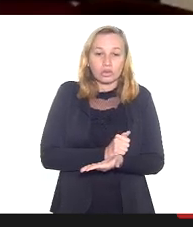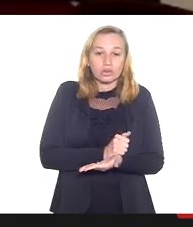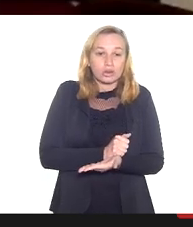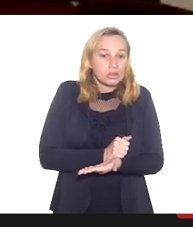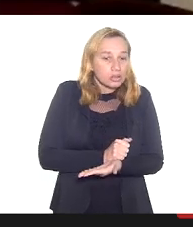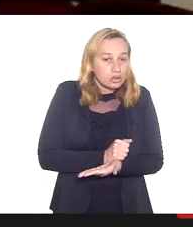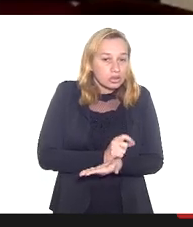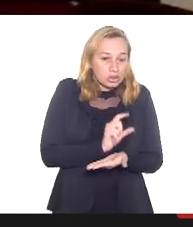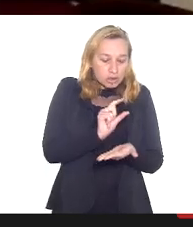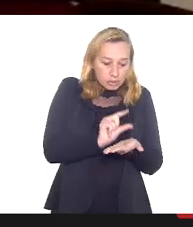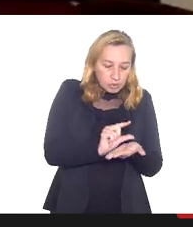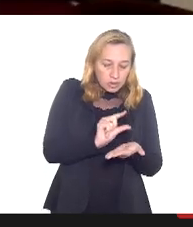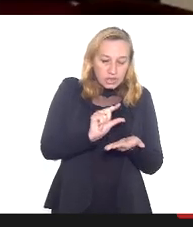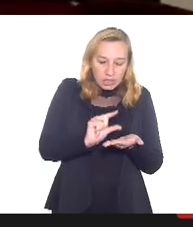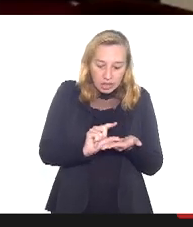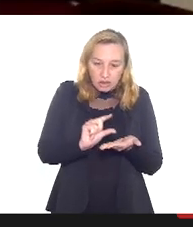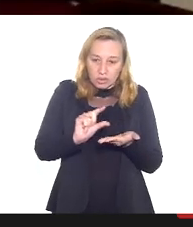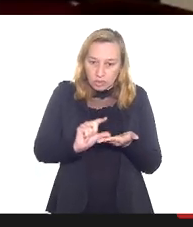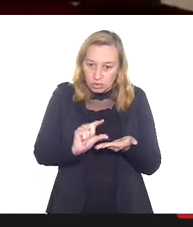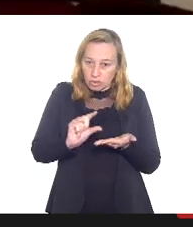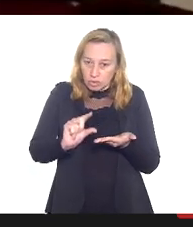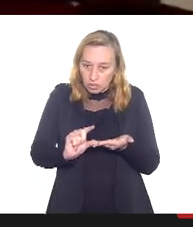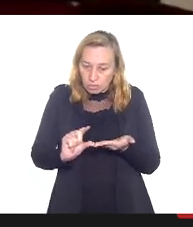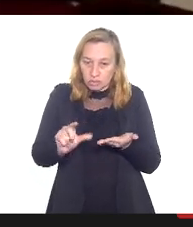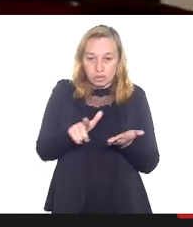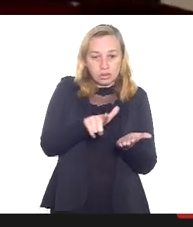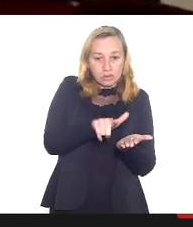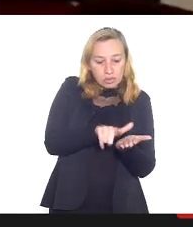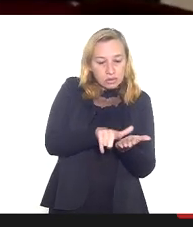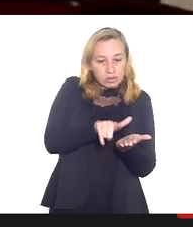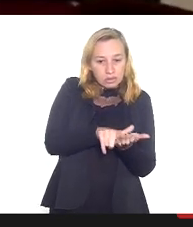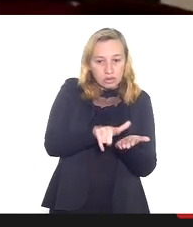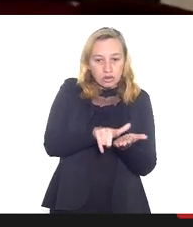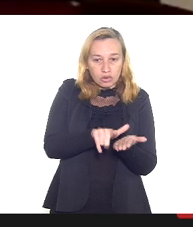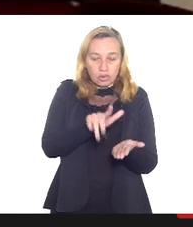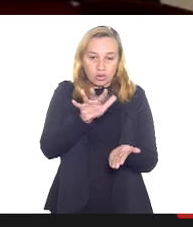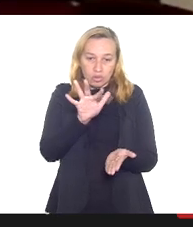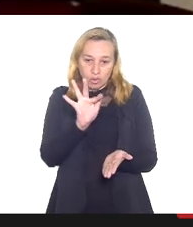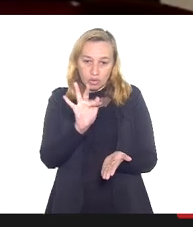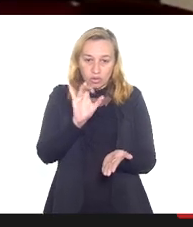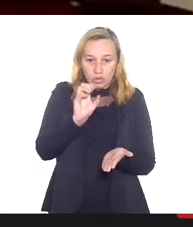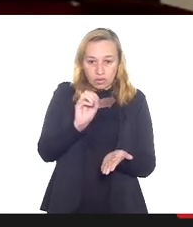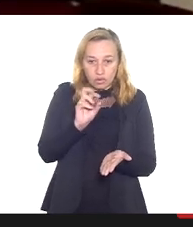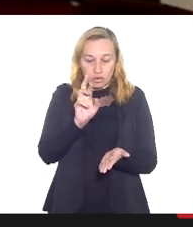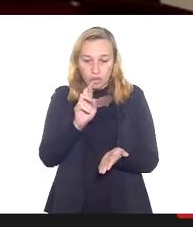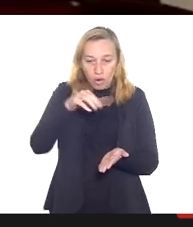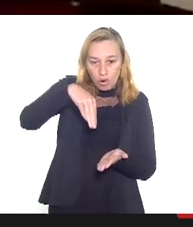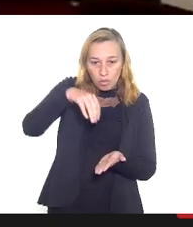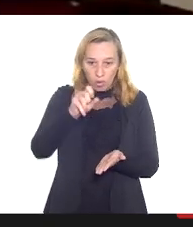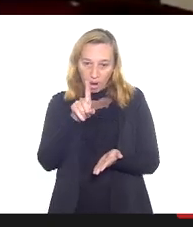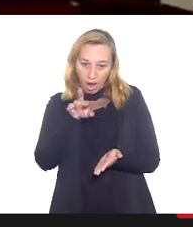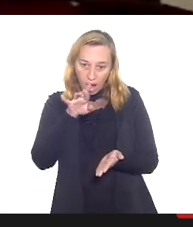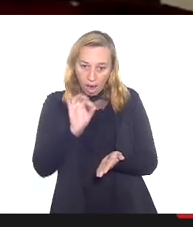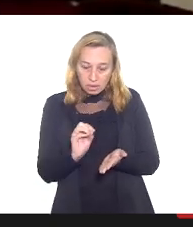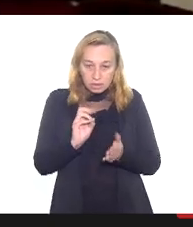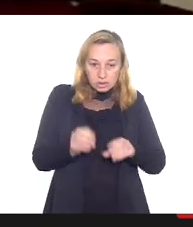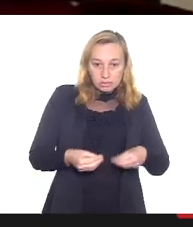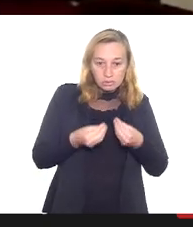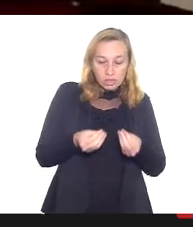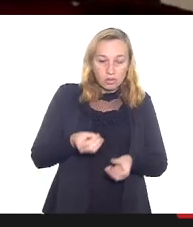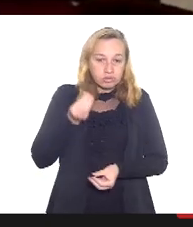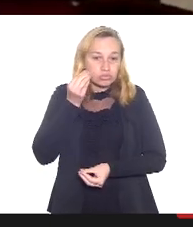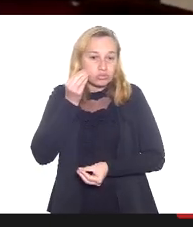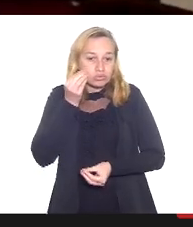ele foi todo dividido em pequenos formulários, né? Esses pequenos formulários, eles deram a oportunidade de